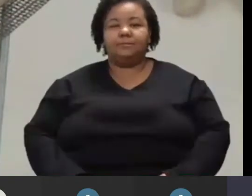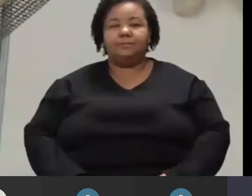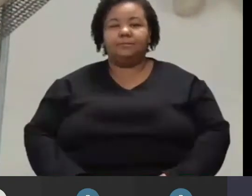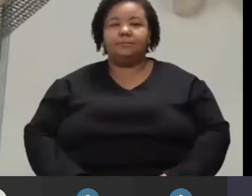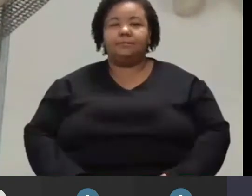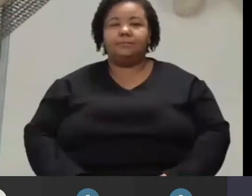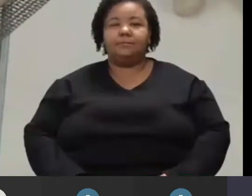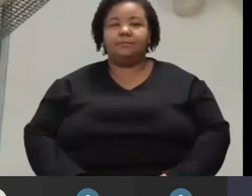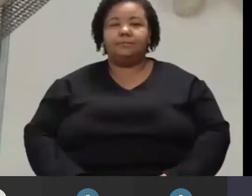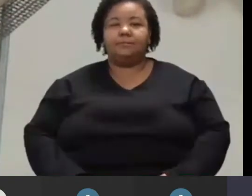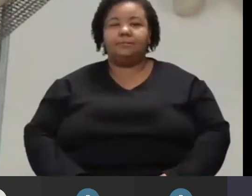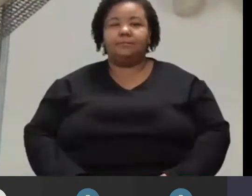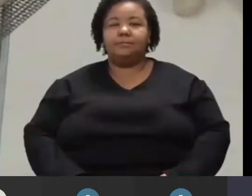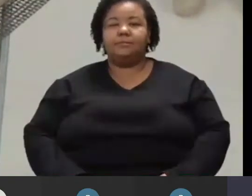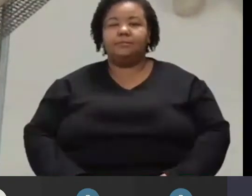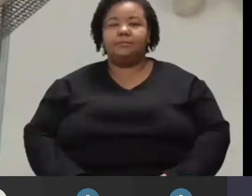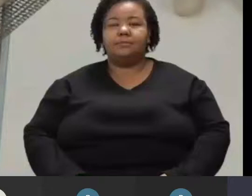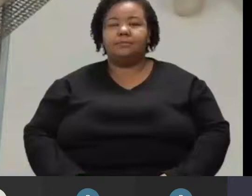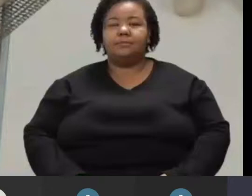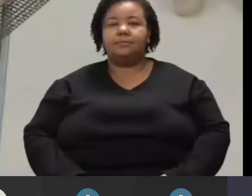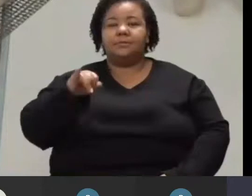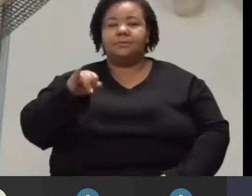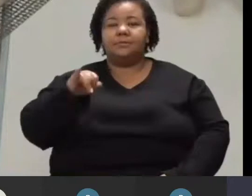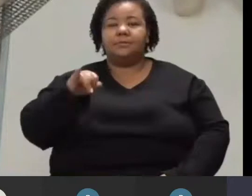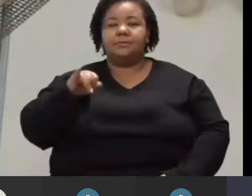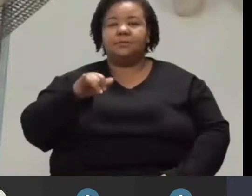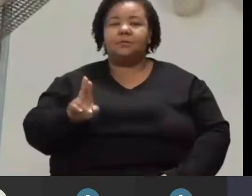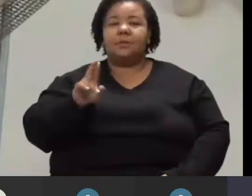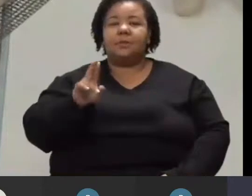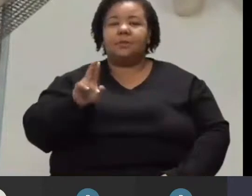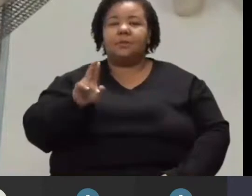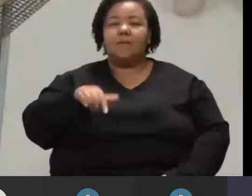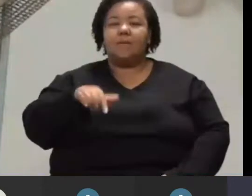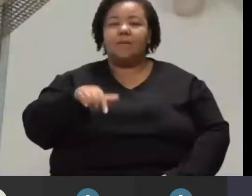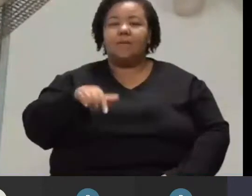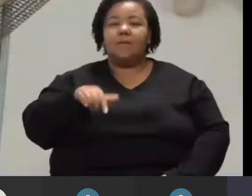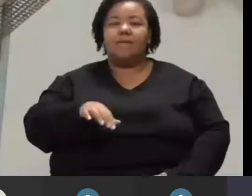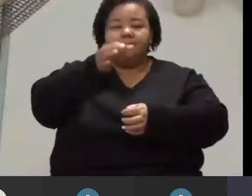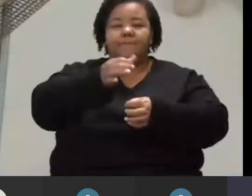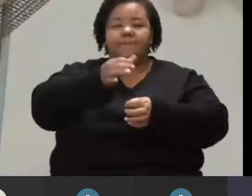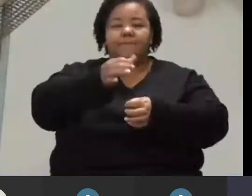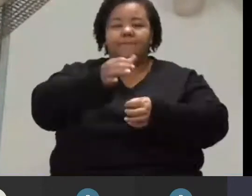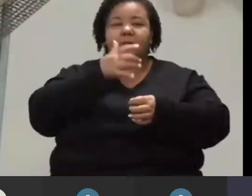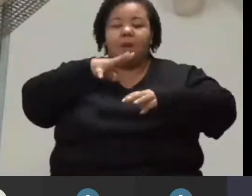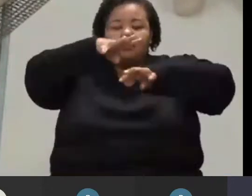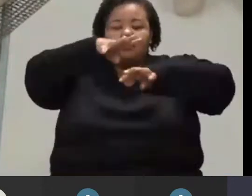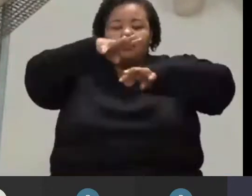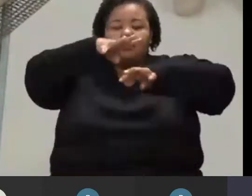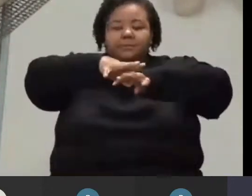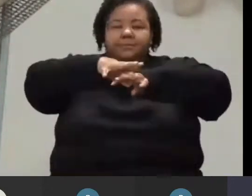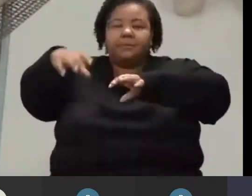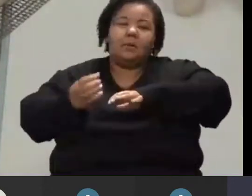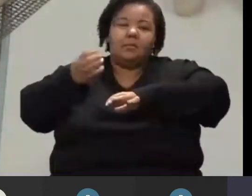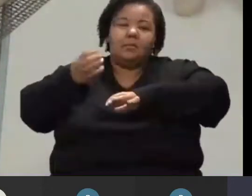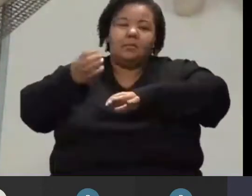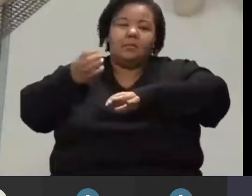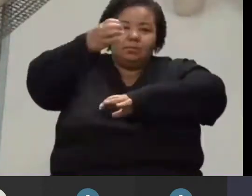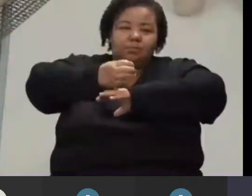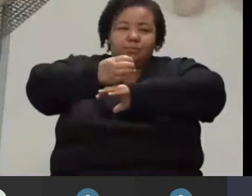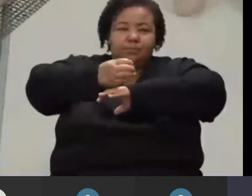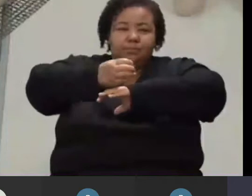Se você utilizar o bico de Bunsen, você vai colocar uma tela de amianto, é um suporte, e vai colocar ali o